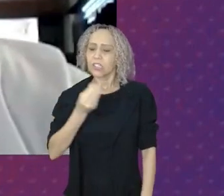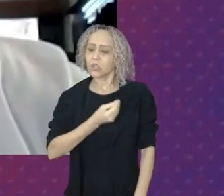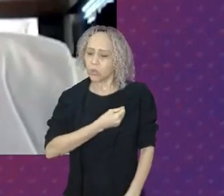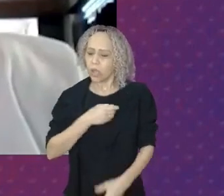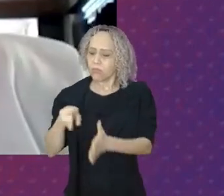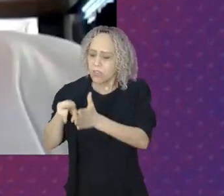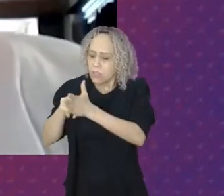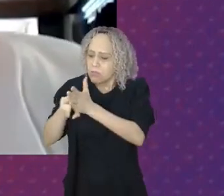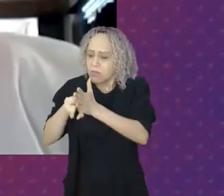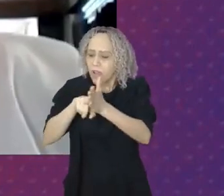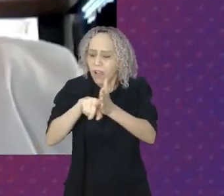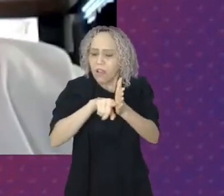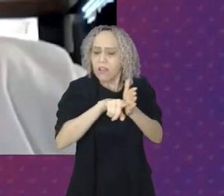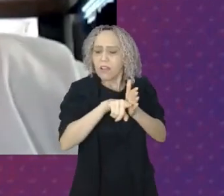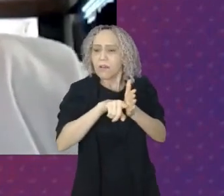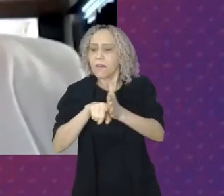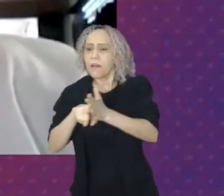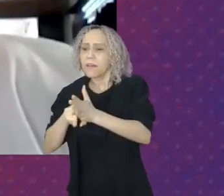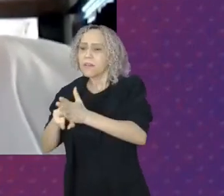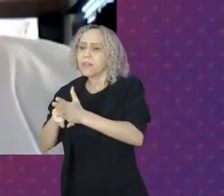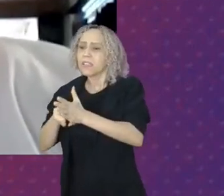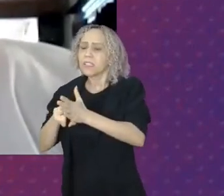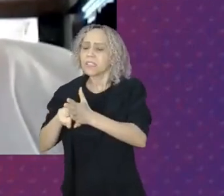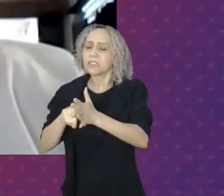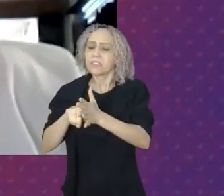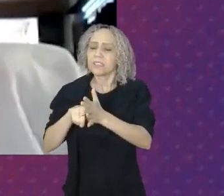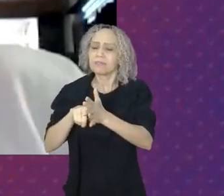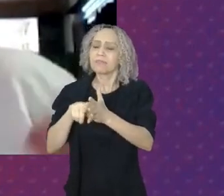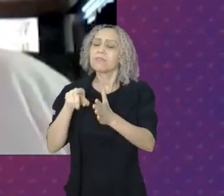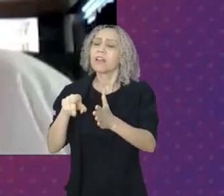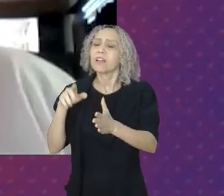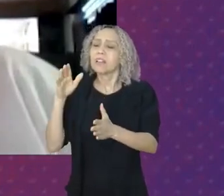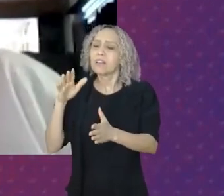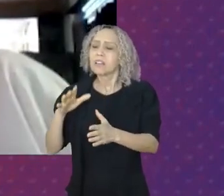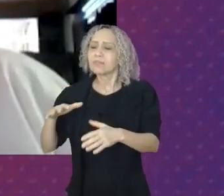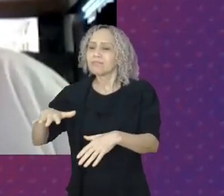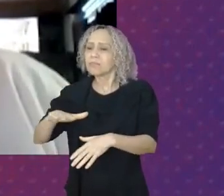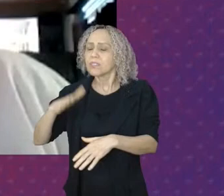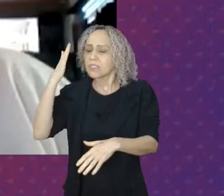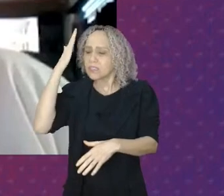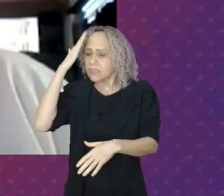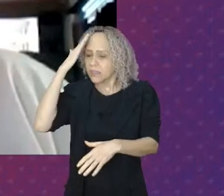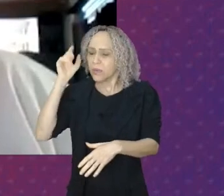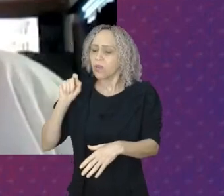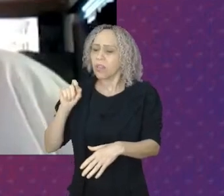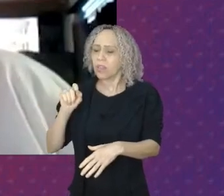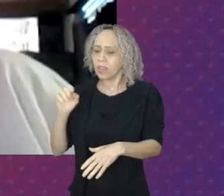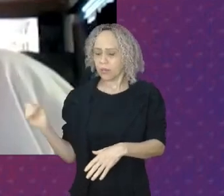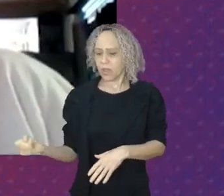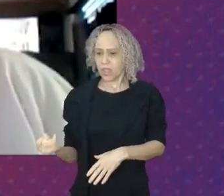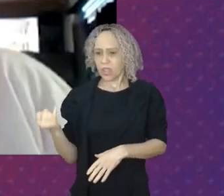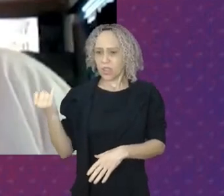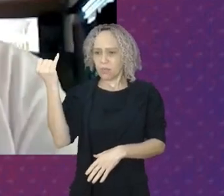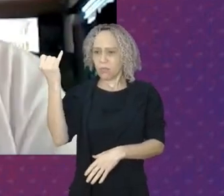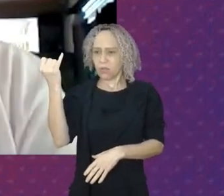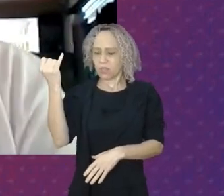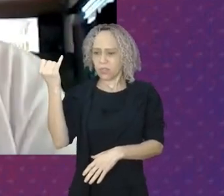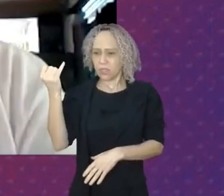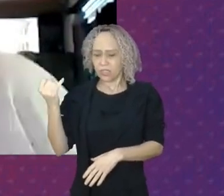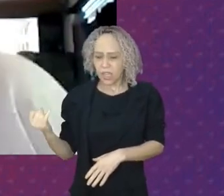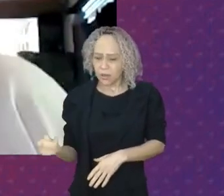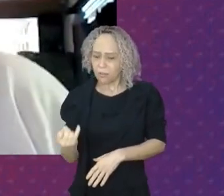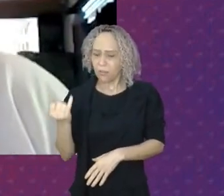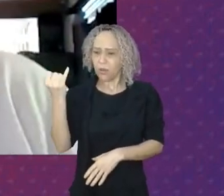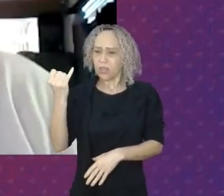baseada na população trans, né, e travesti, que também é importante constar nessa